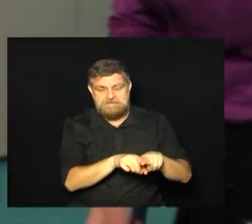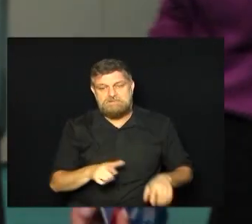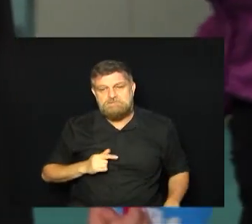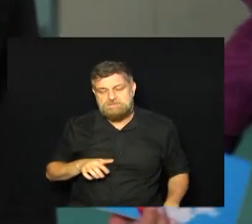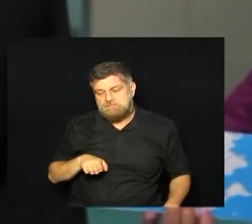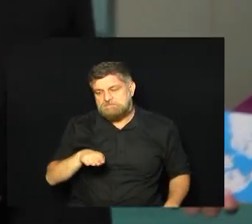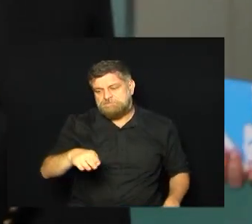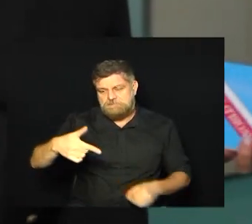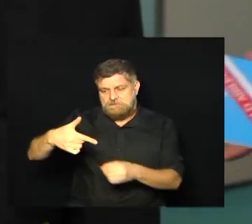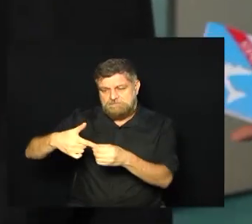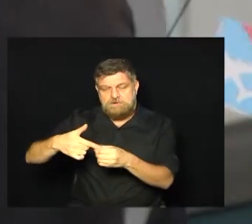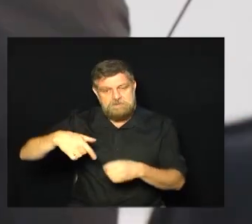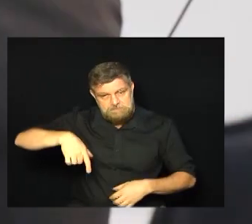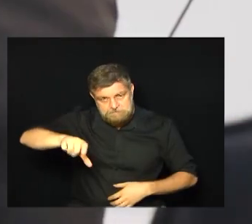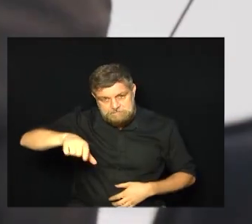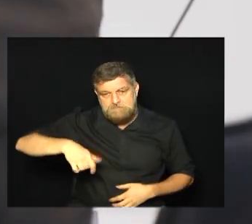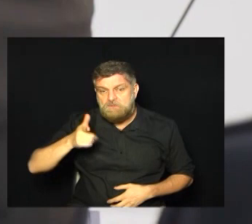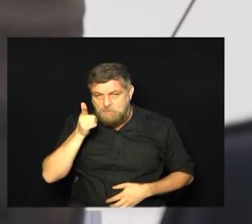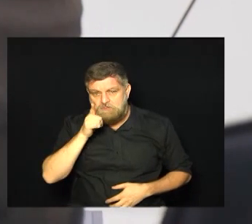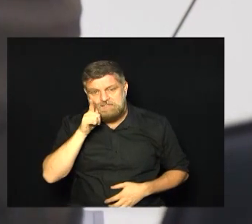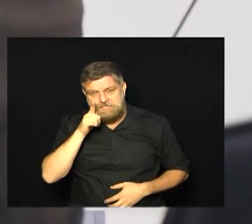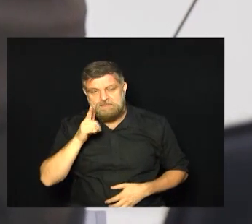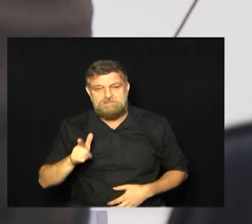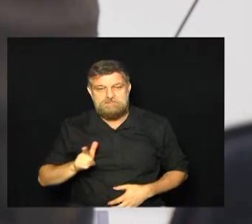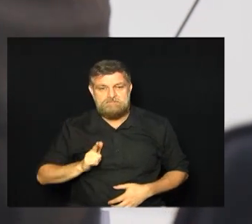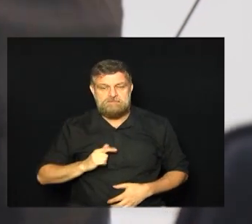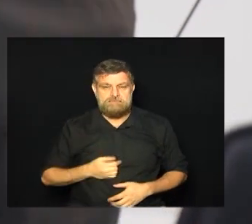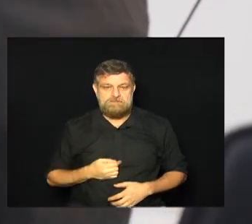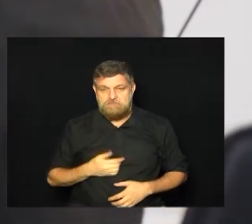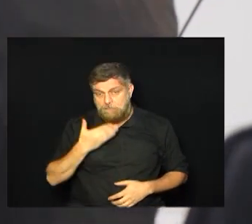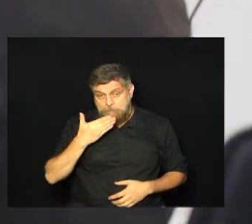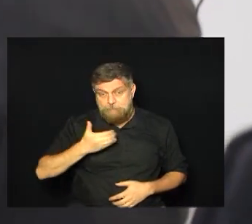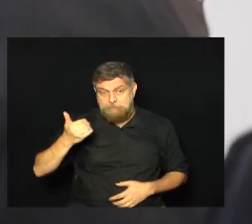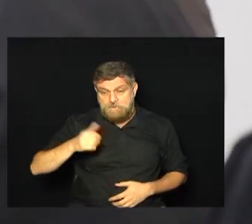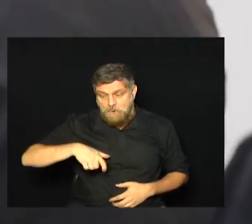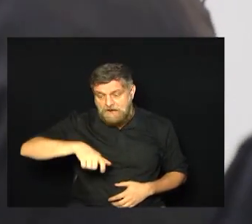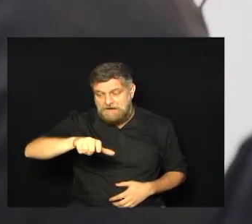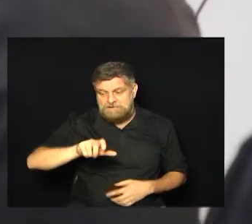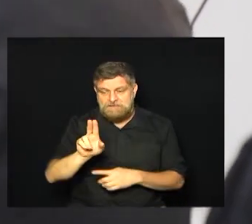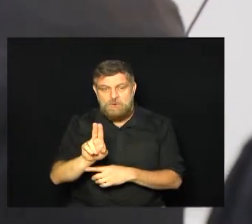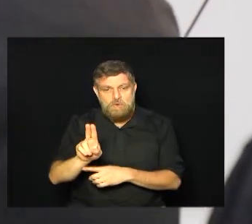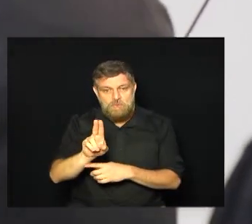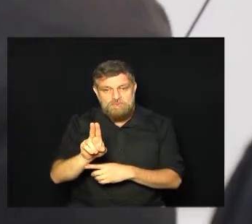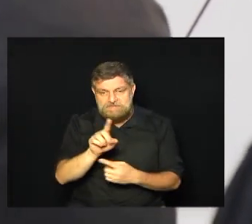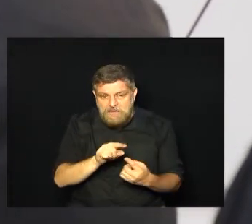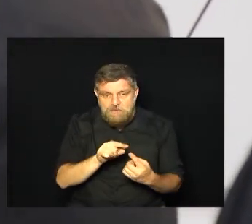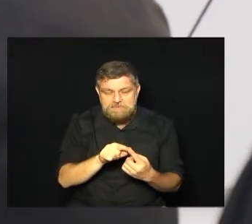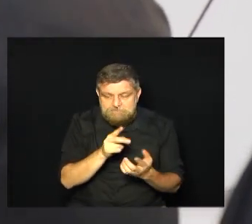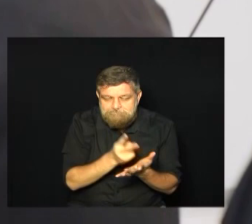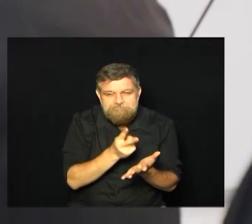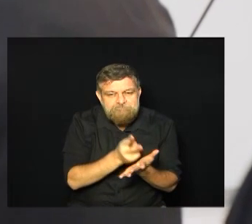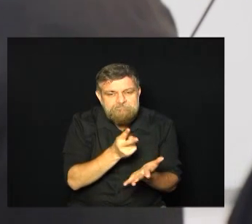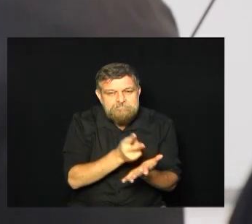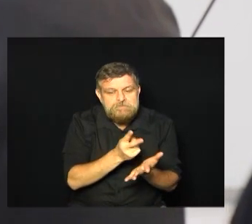comprar, aí você consegue. O ideal é você usar o cartão não só com esse objetivo, mas